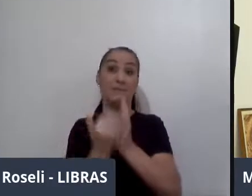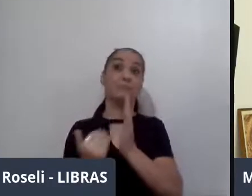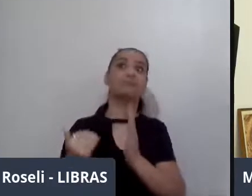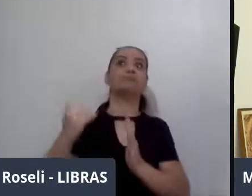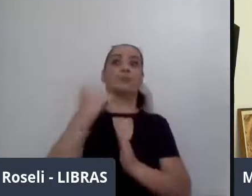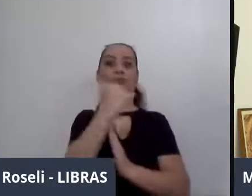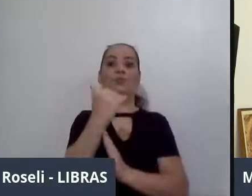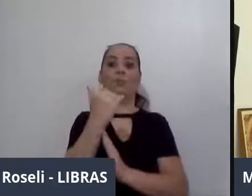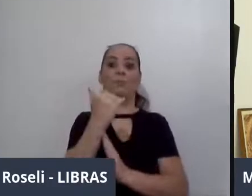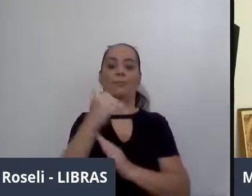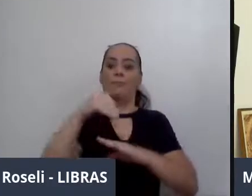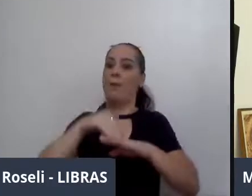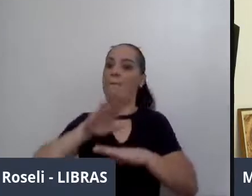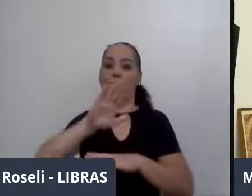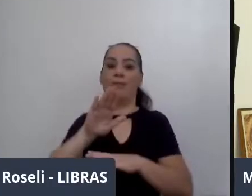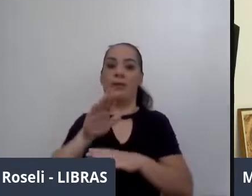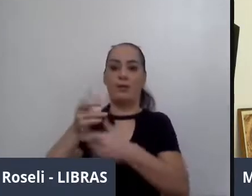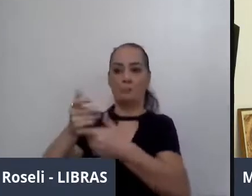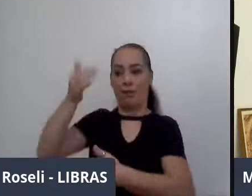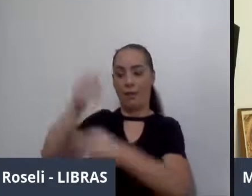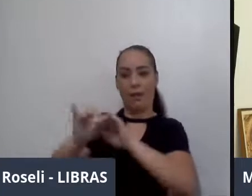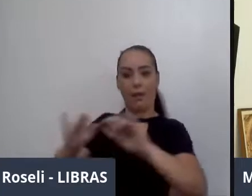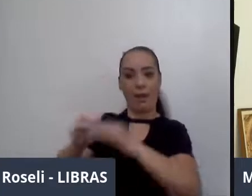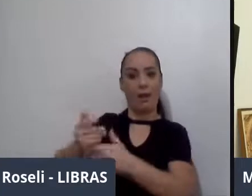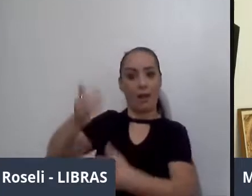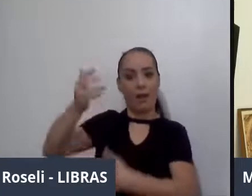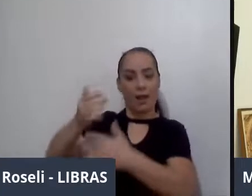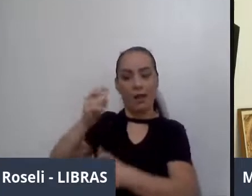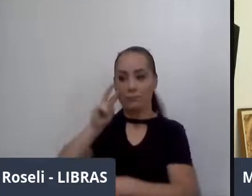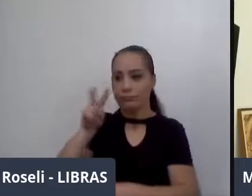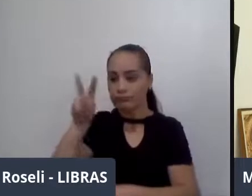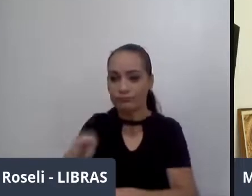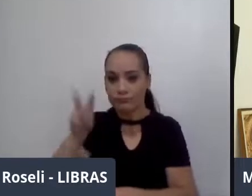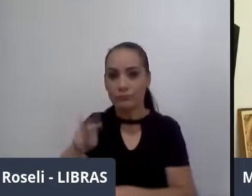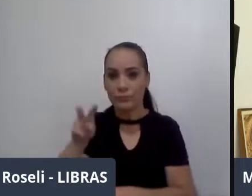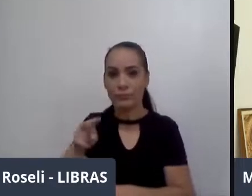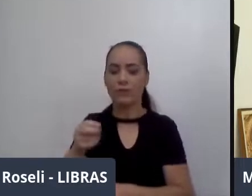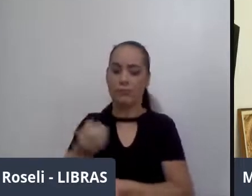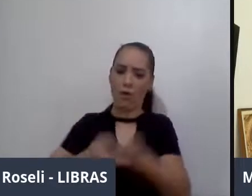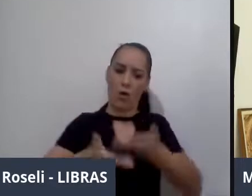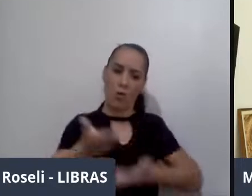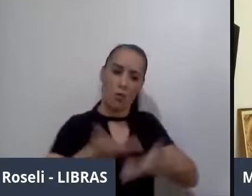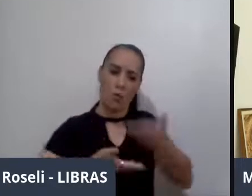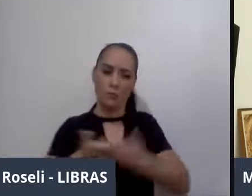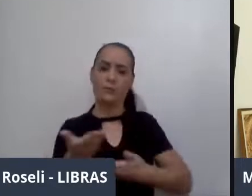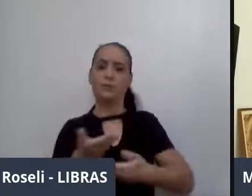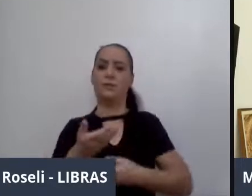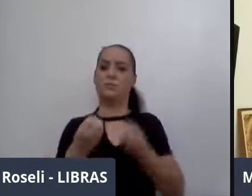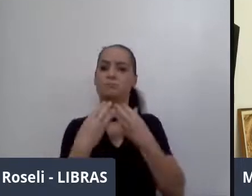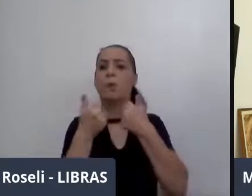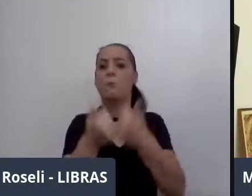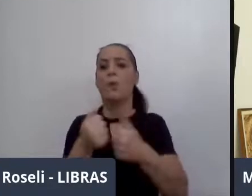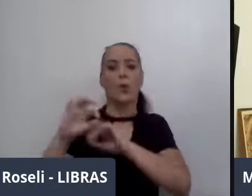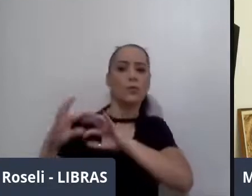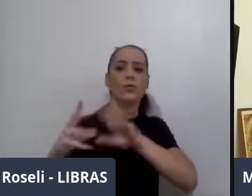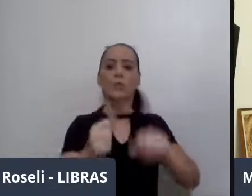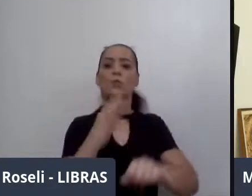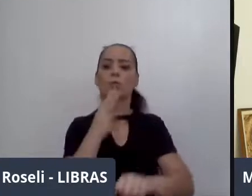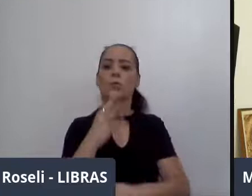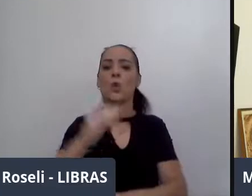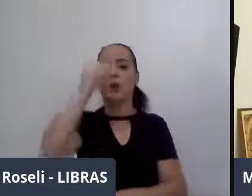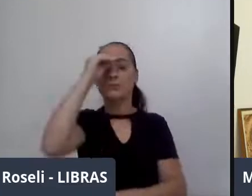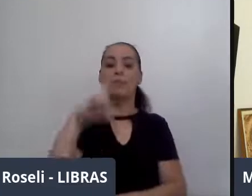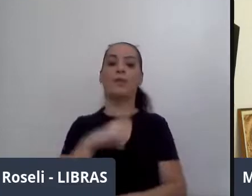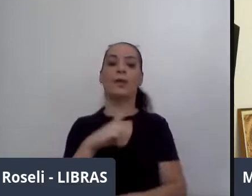aqui. Vale muito compartilhar, enfim, que todos tomem conhecimento. Então, com essas